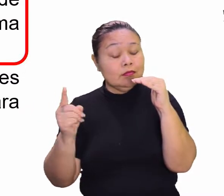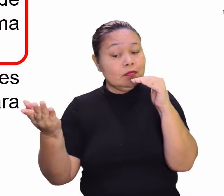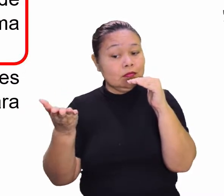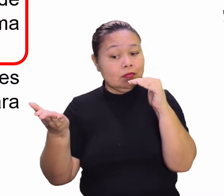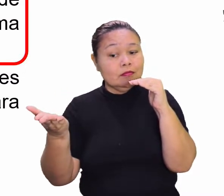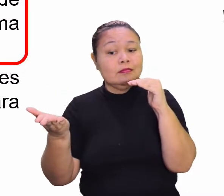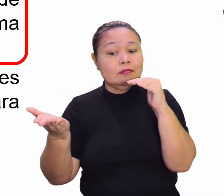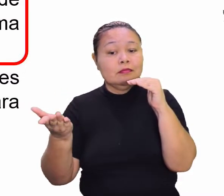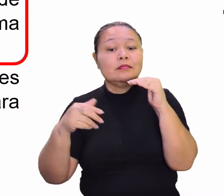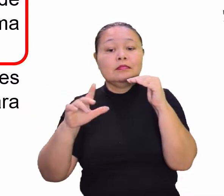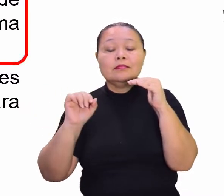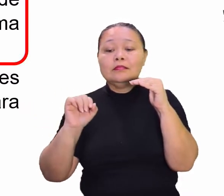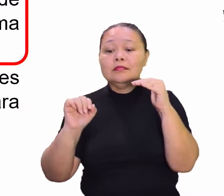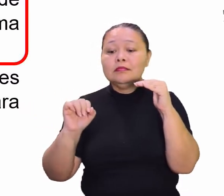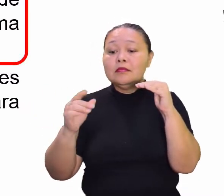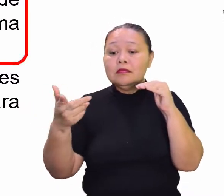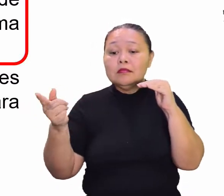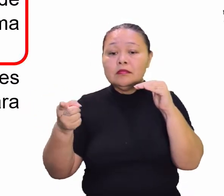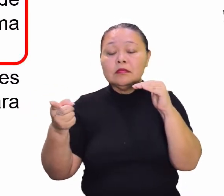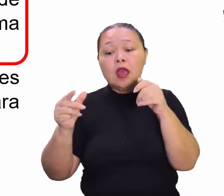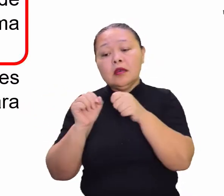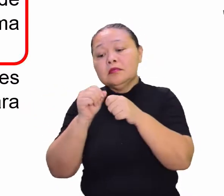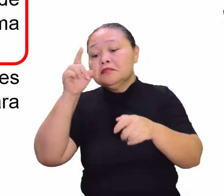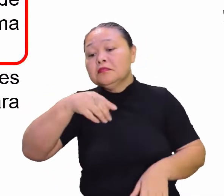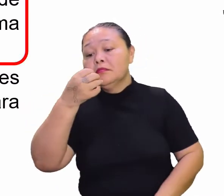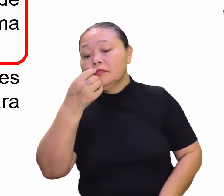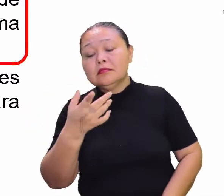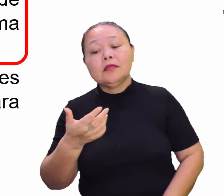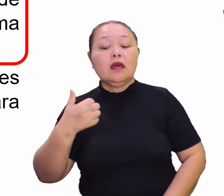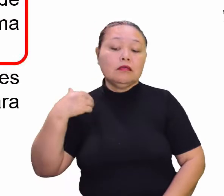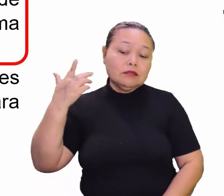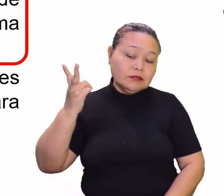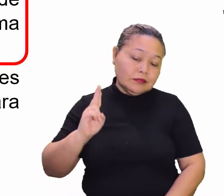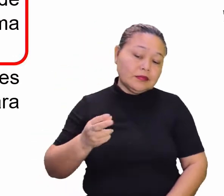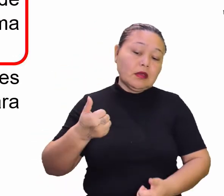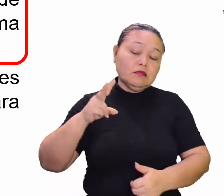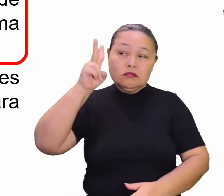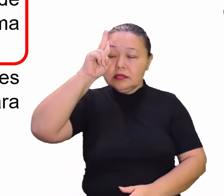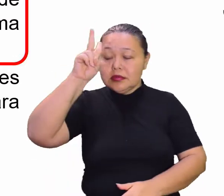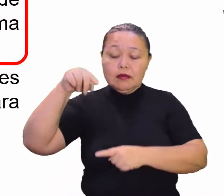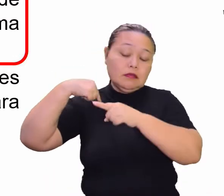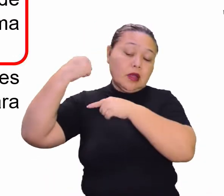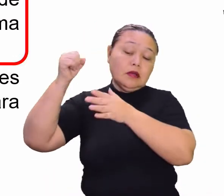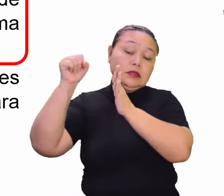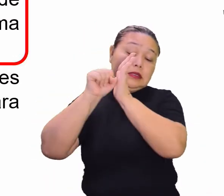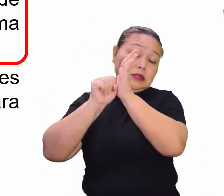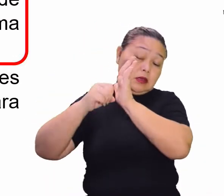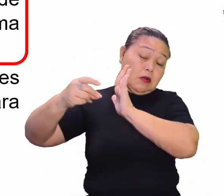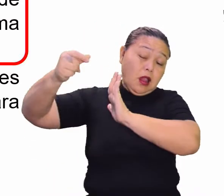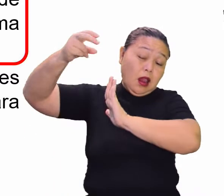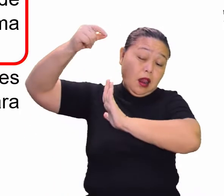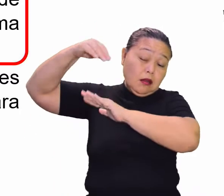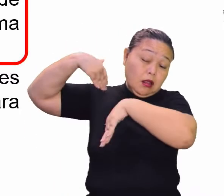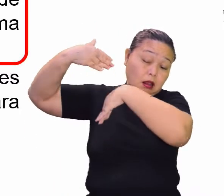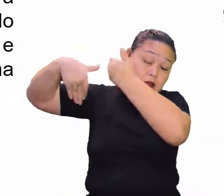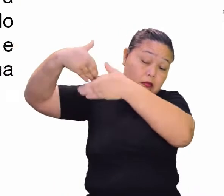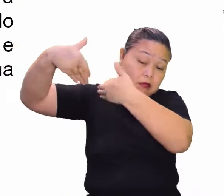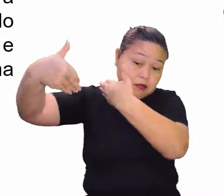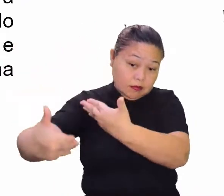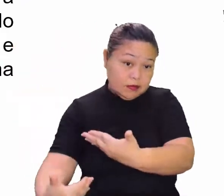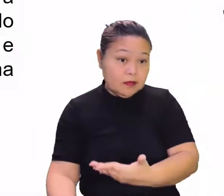momentânea não, galera. Se fosse momentânea, seria bom demais, mas não é. É histórico secular. Isso mesmo.